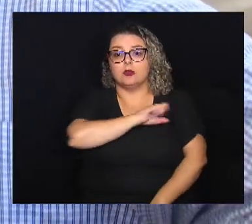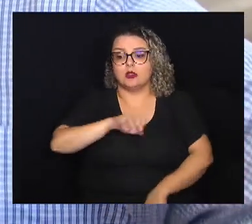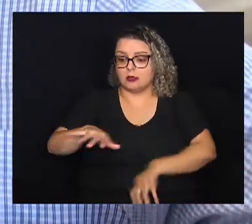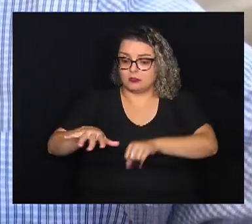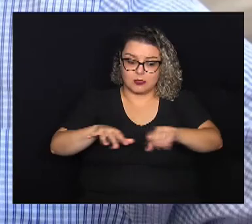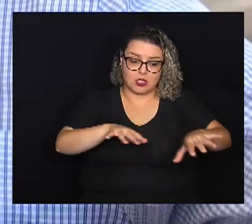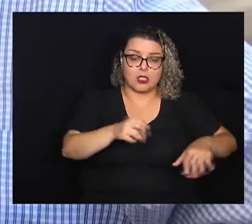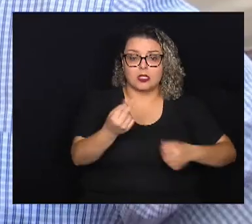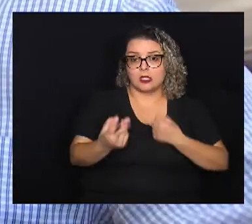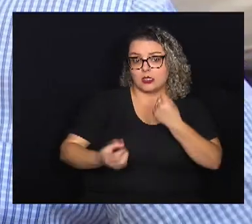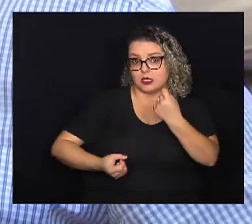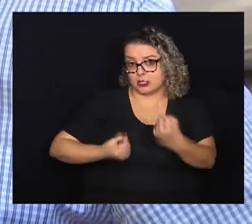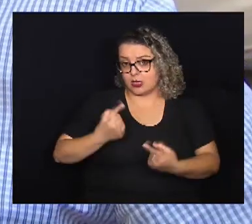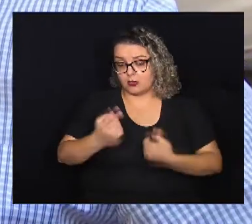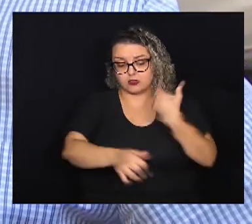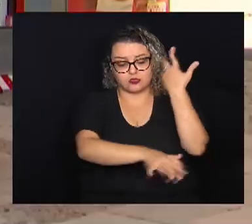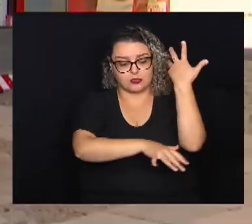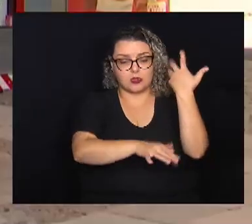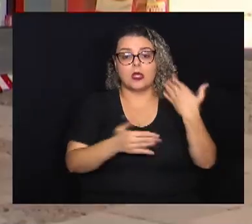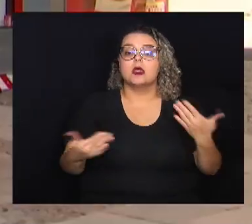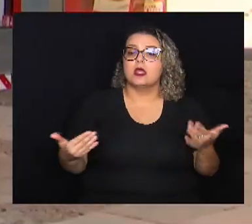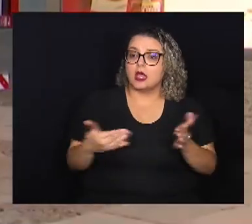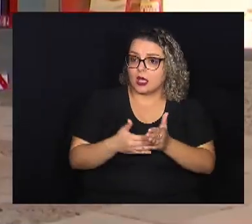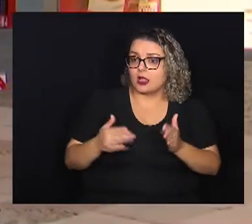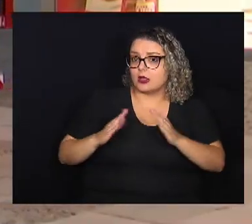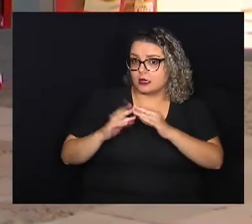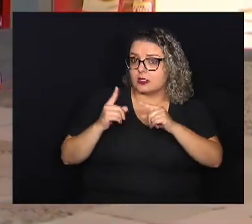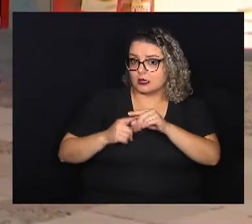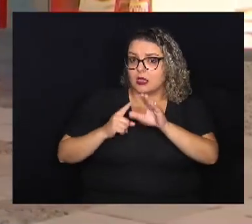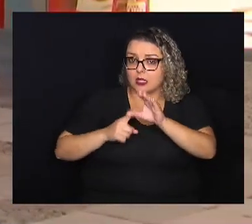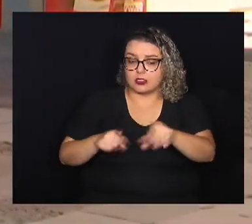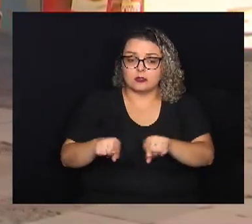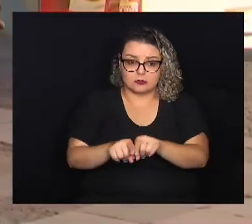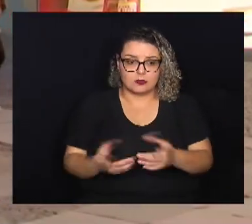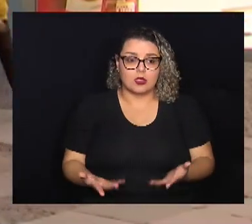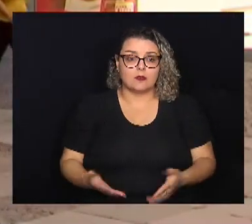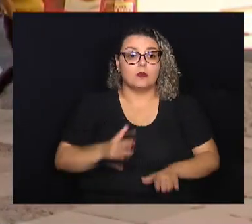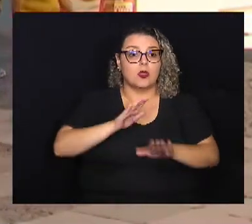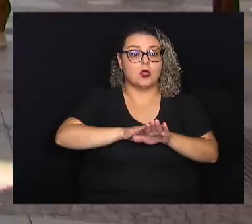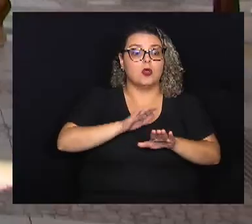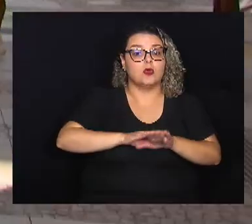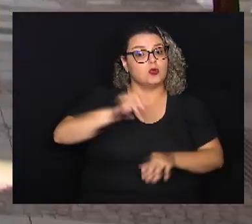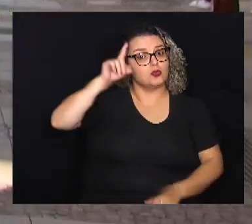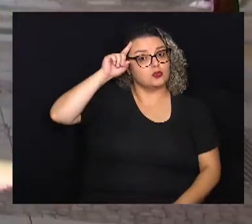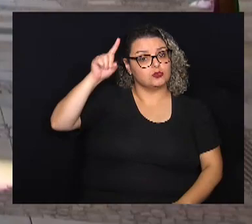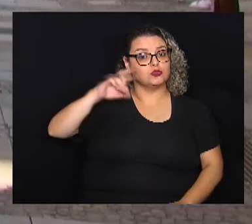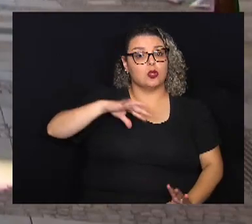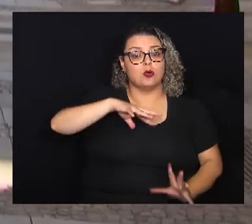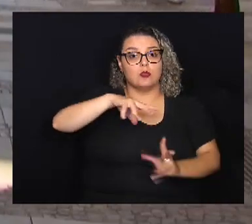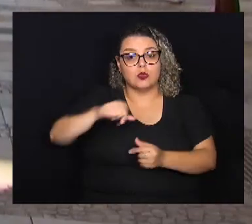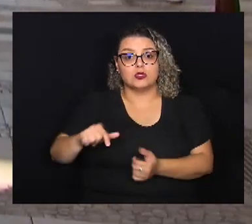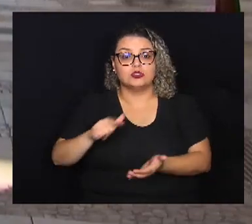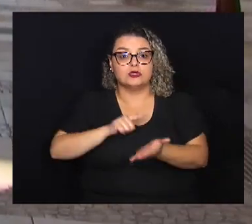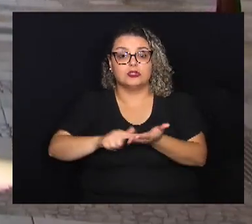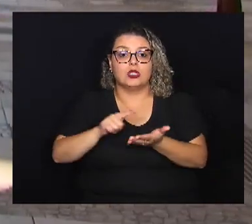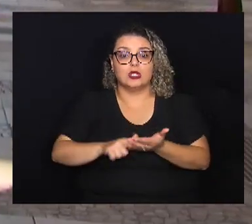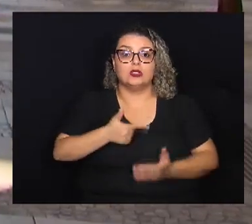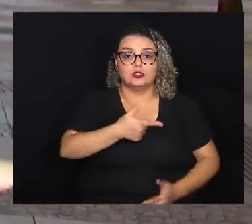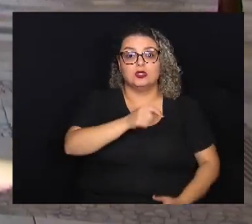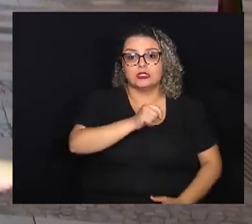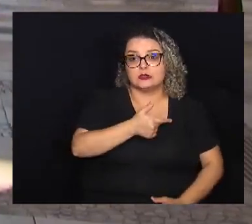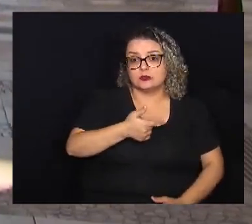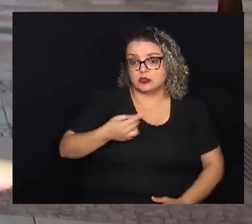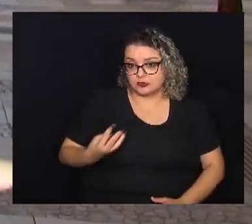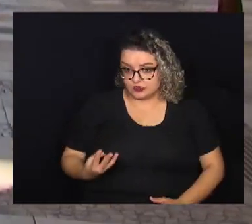algumas praças, e agora aqui na catedral também. A ação faz parte do movimento Dia Mundial da Limpeza 2023, que está na